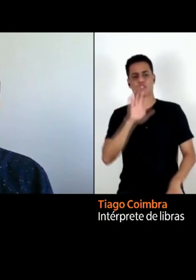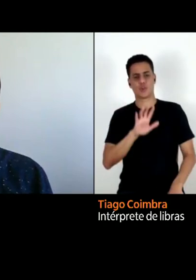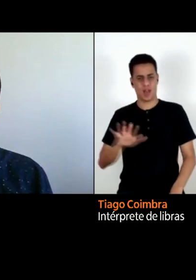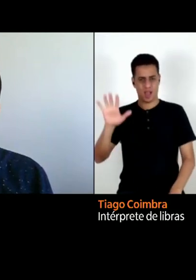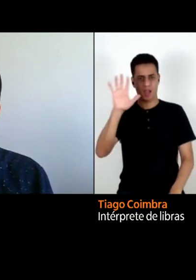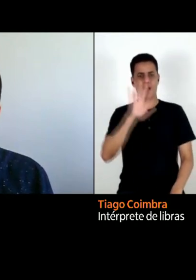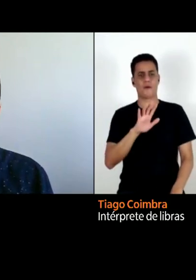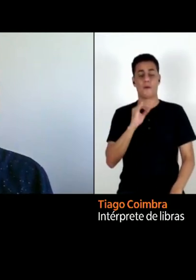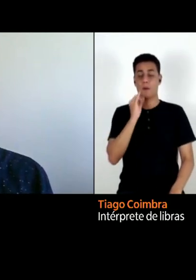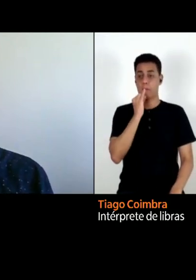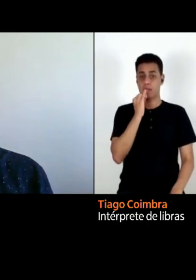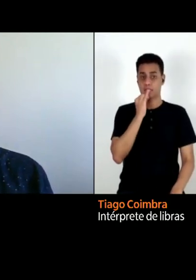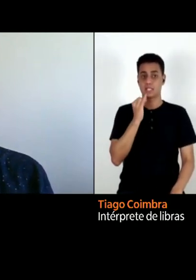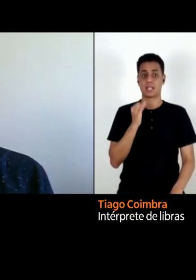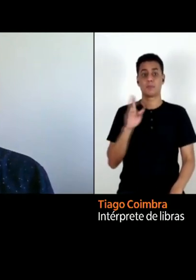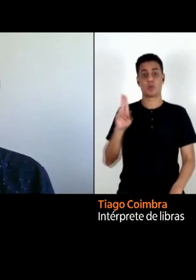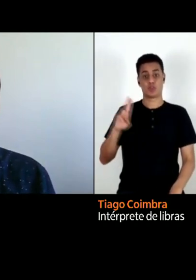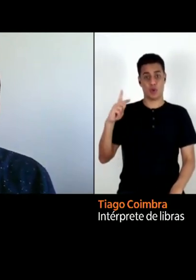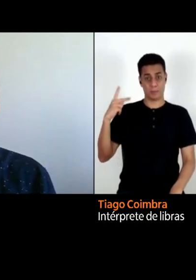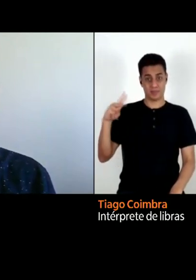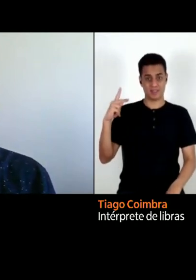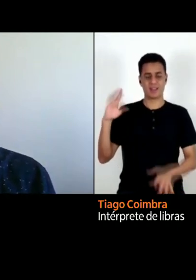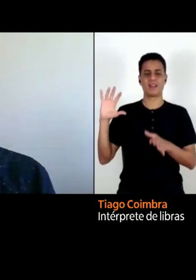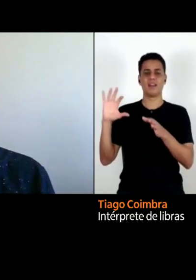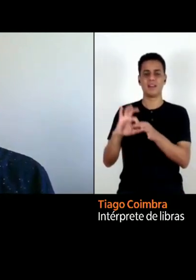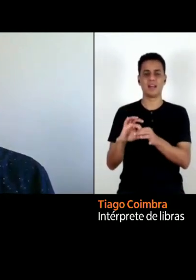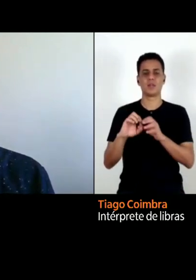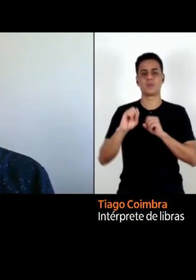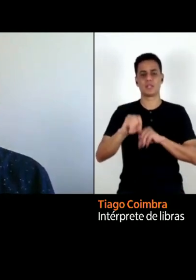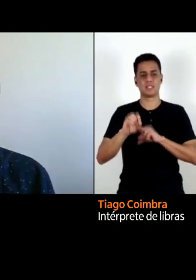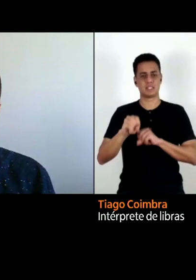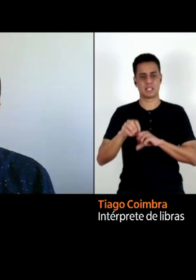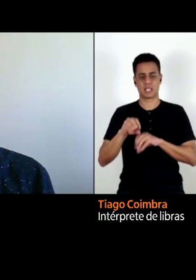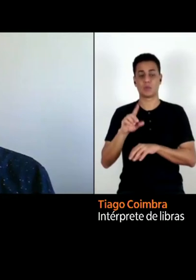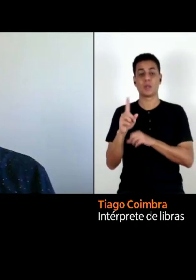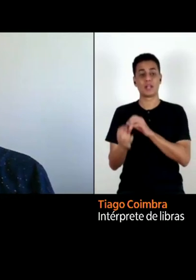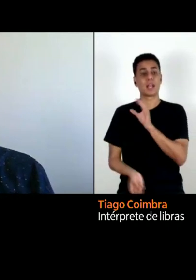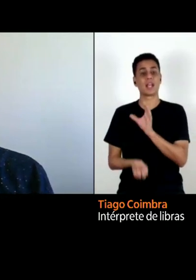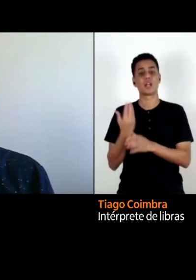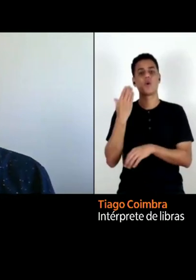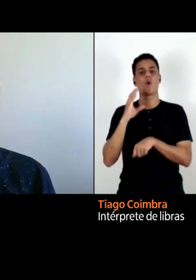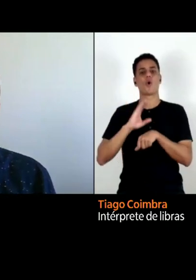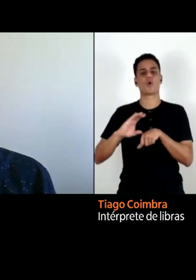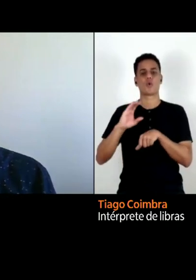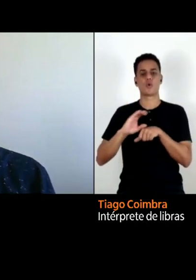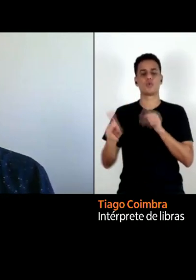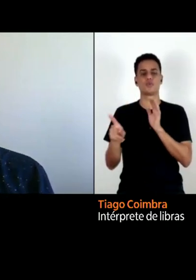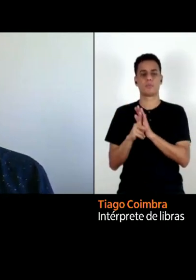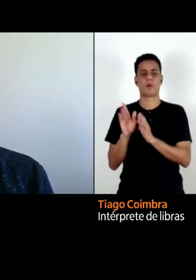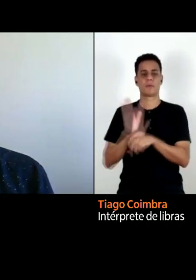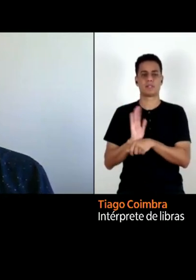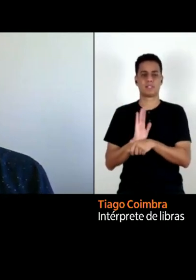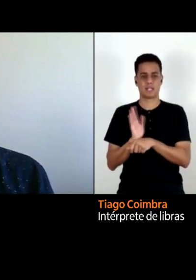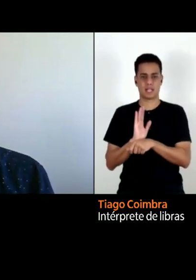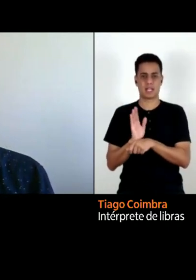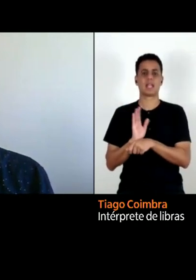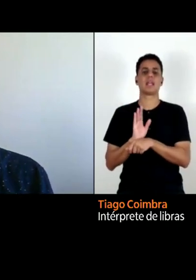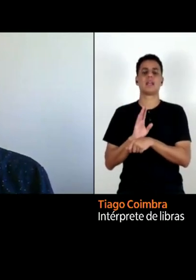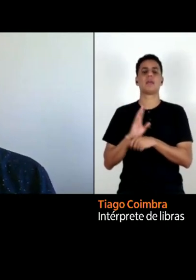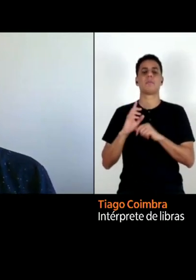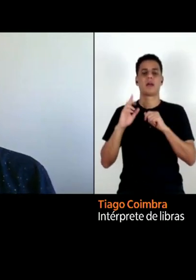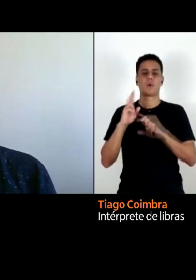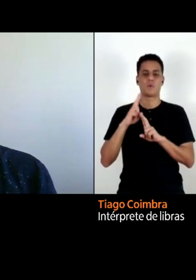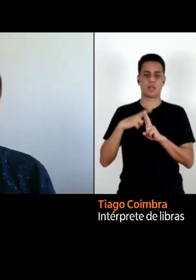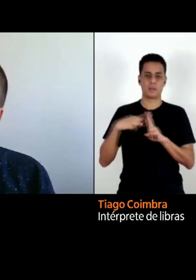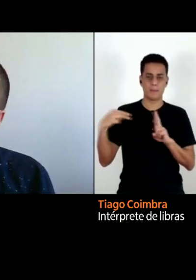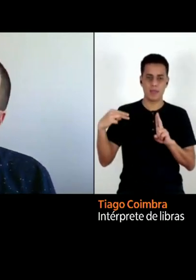está associado ao ensino, ele foi um dos criadores dos cursos de cinema da Universidade de Brasília e da